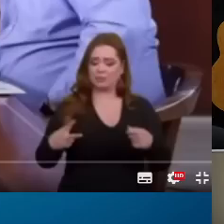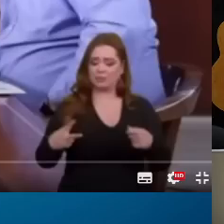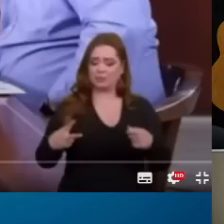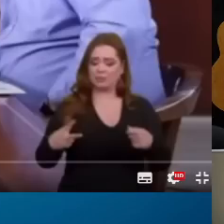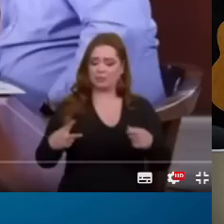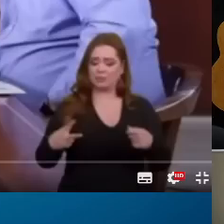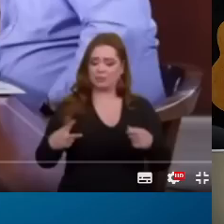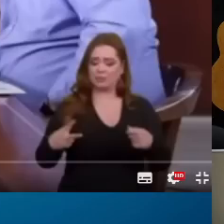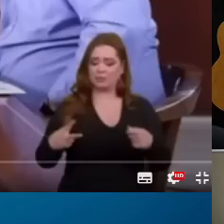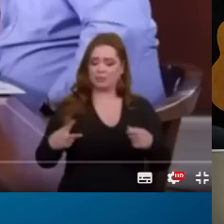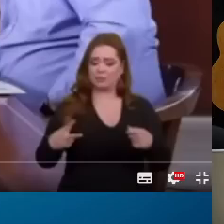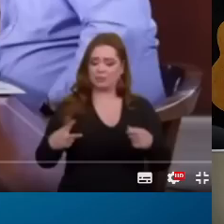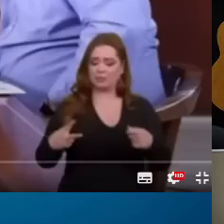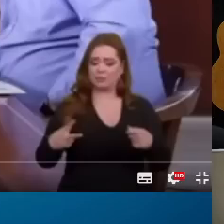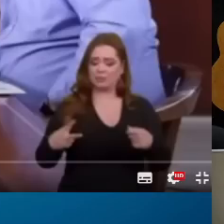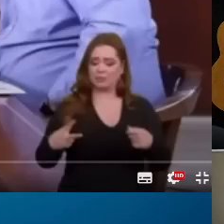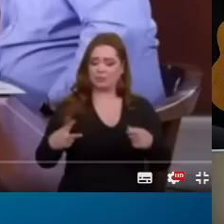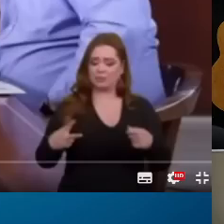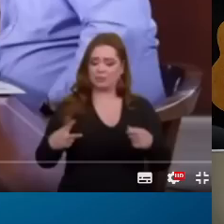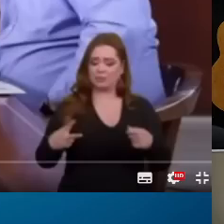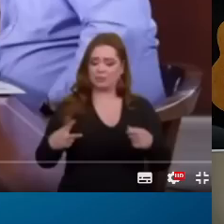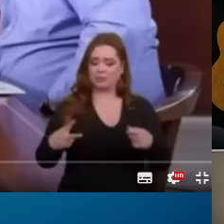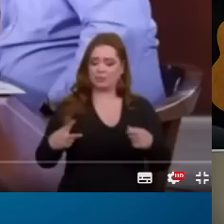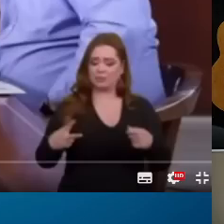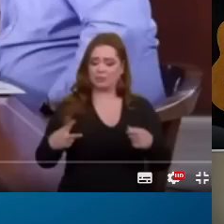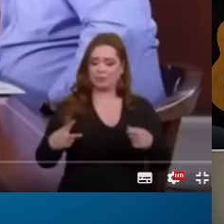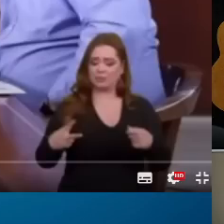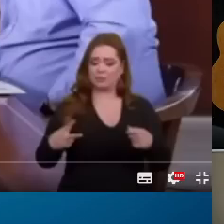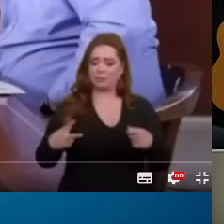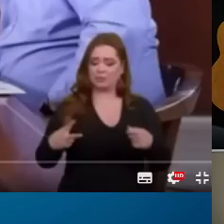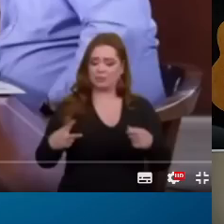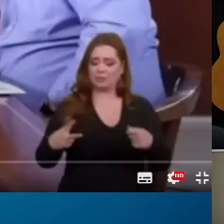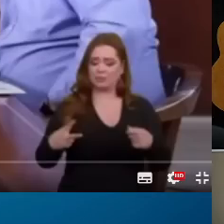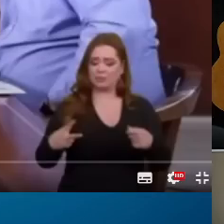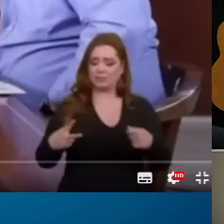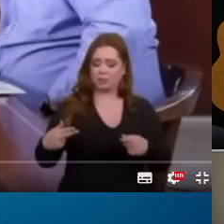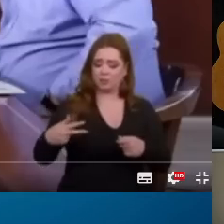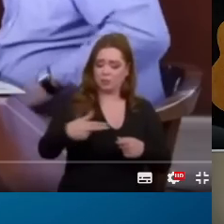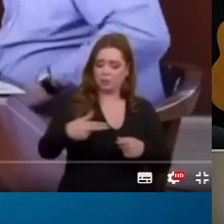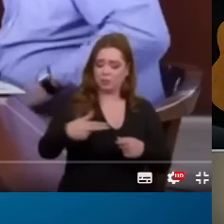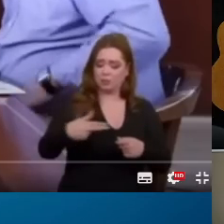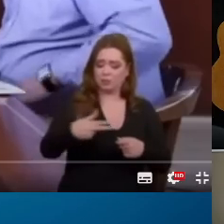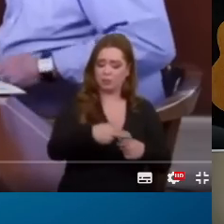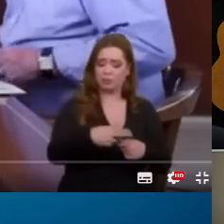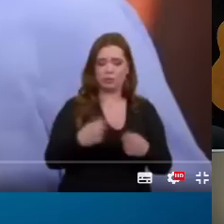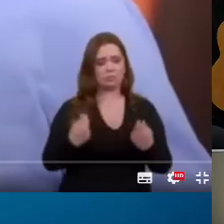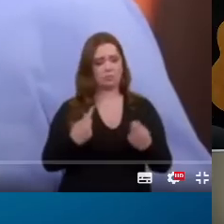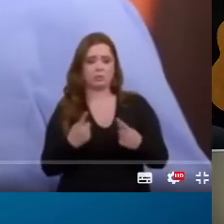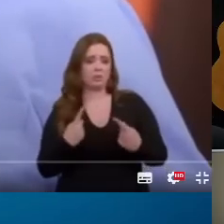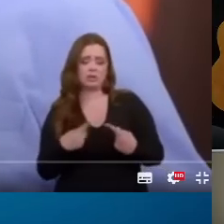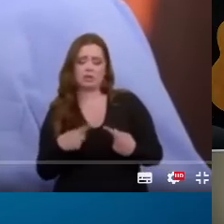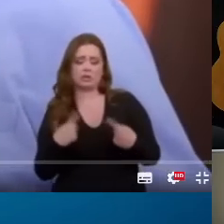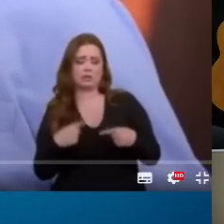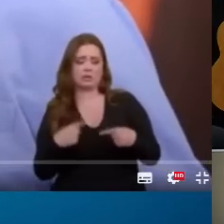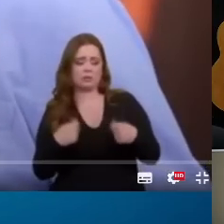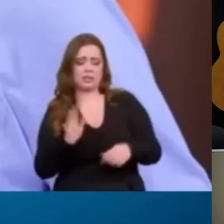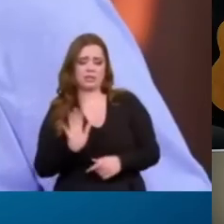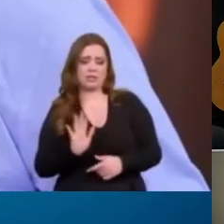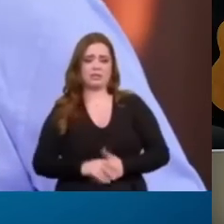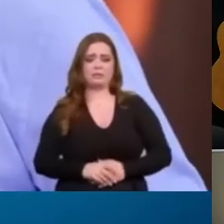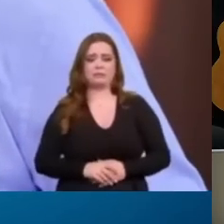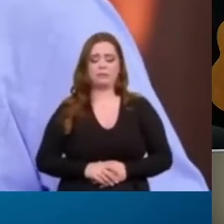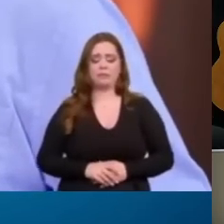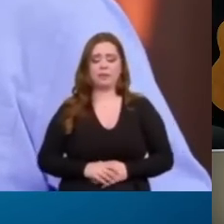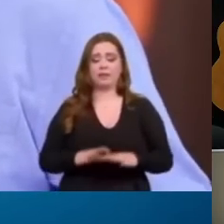é o outro que tá... E o Marcos Uchoa é o... Vamos ver o que o homem vai falar. Ó. Olha, que não quer dizer pro técnico que